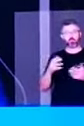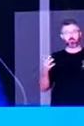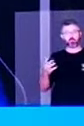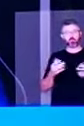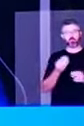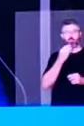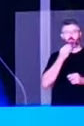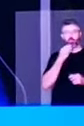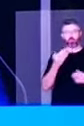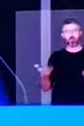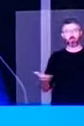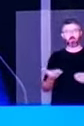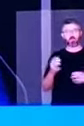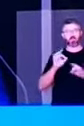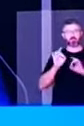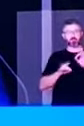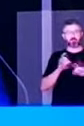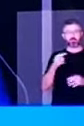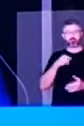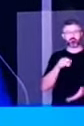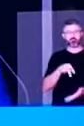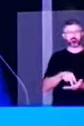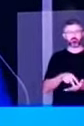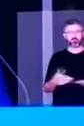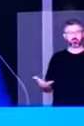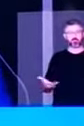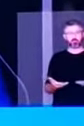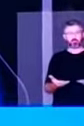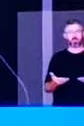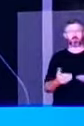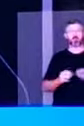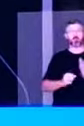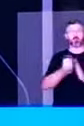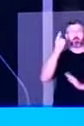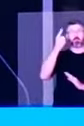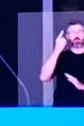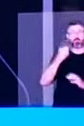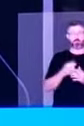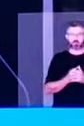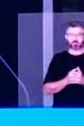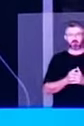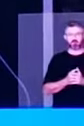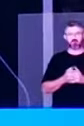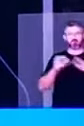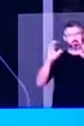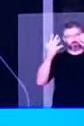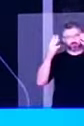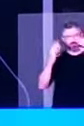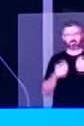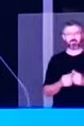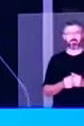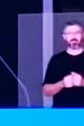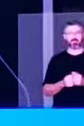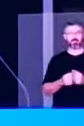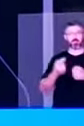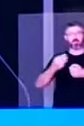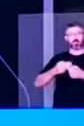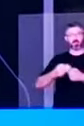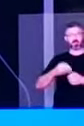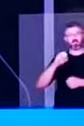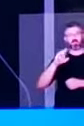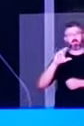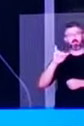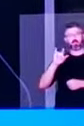uma oportunidade muito especial a qual suba a tribuna pela primeira vez para parabenizar Euclides da